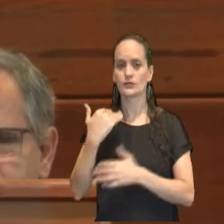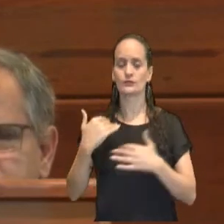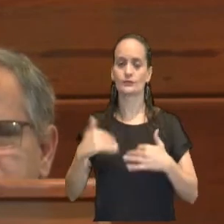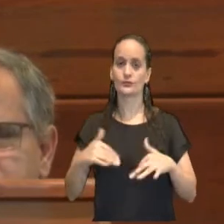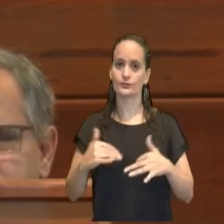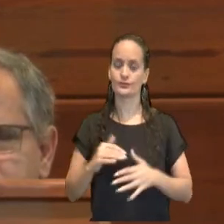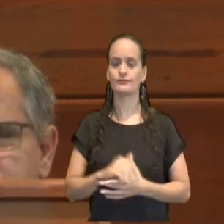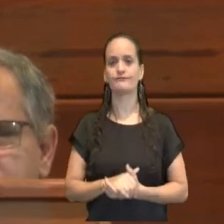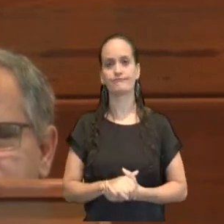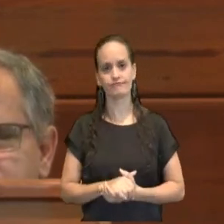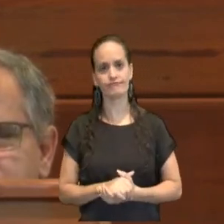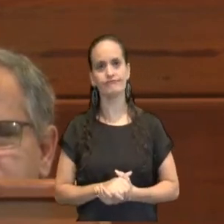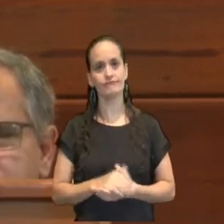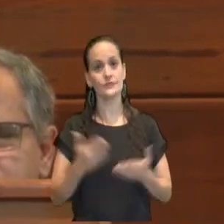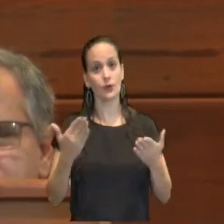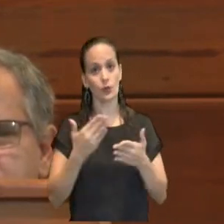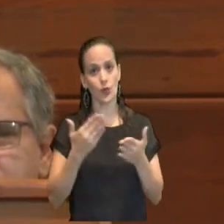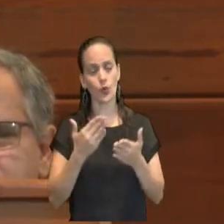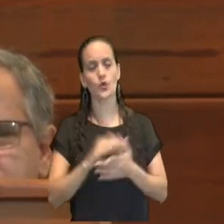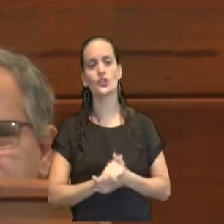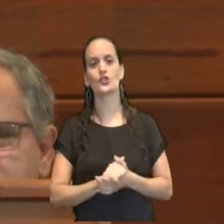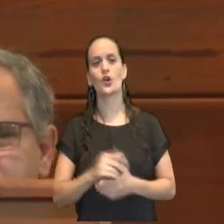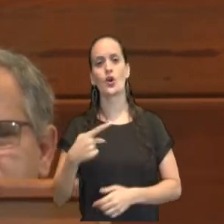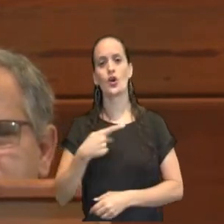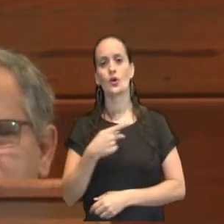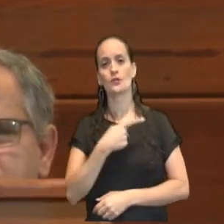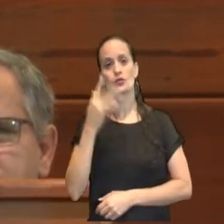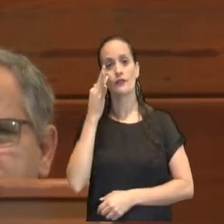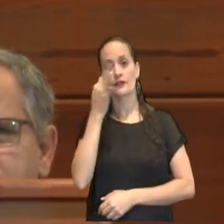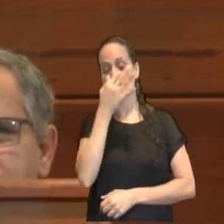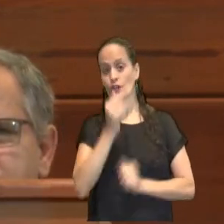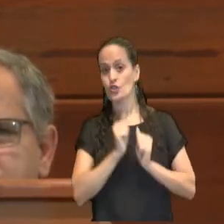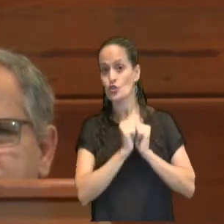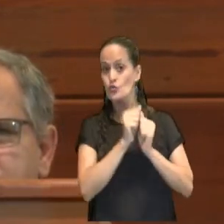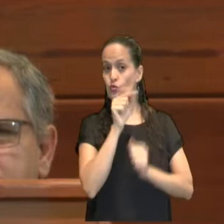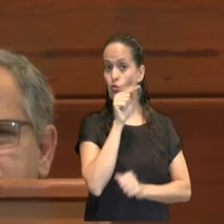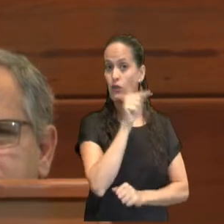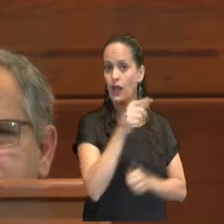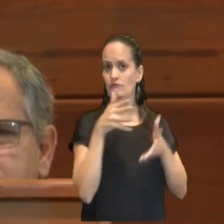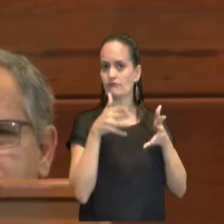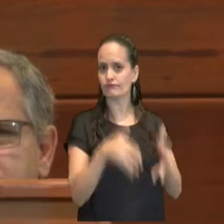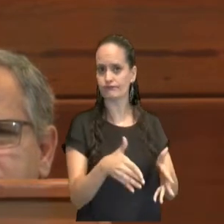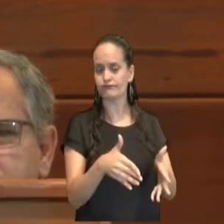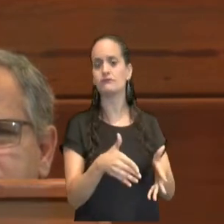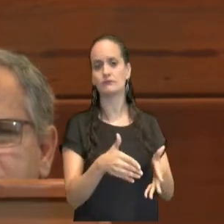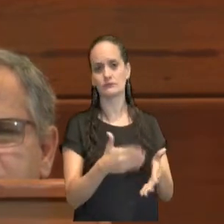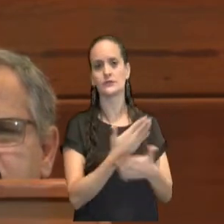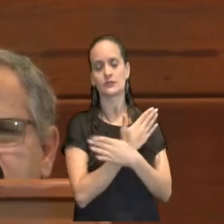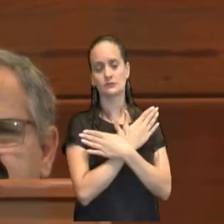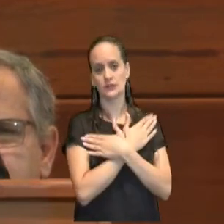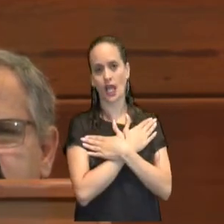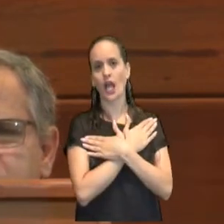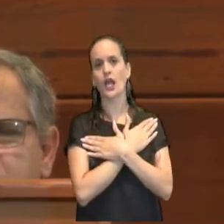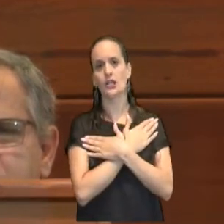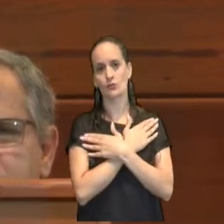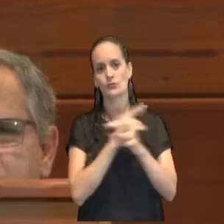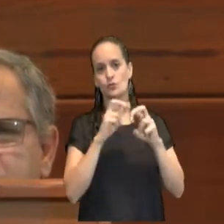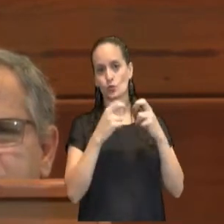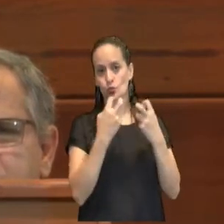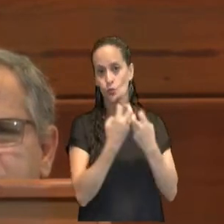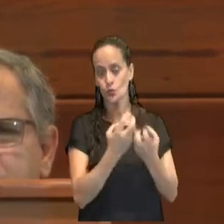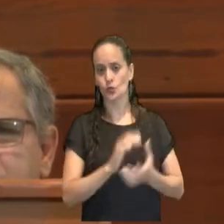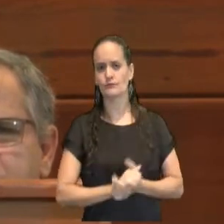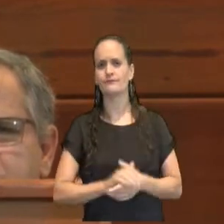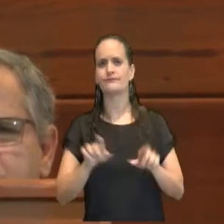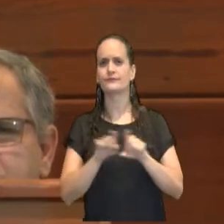dando assistência hoje às 13 horas no Campo da Esperança, no cemitério Campo da Esperança. Vamos orar pela família da nossa